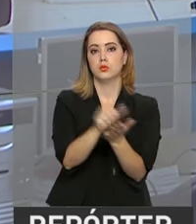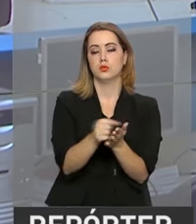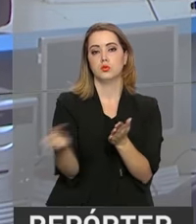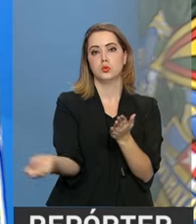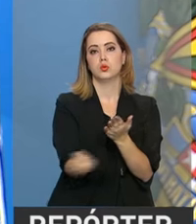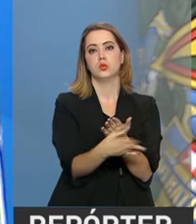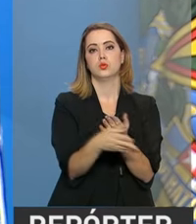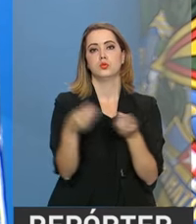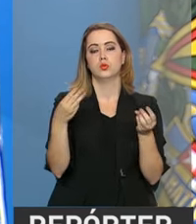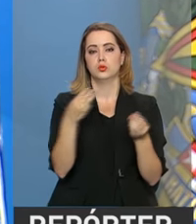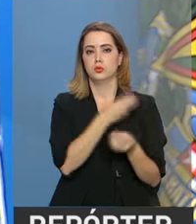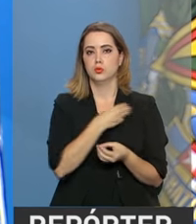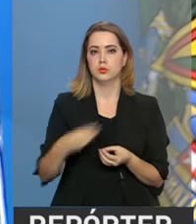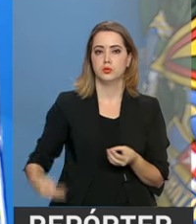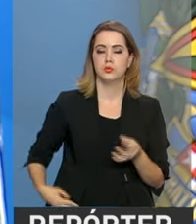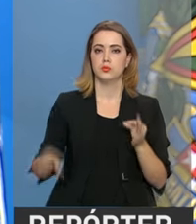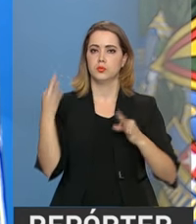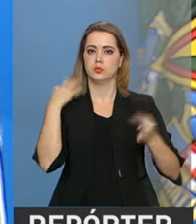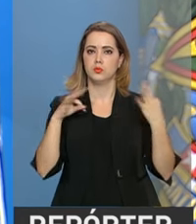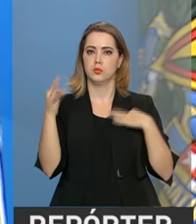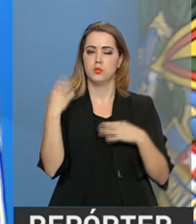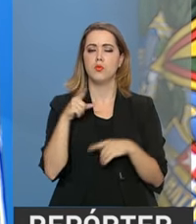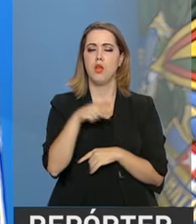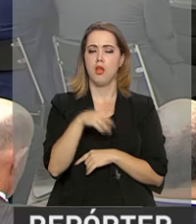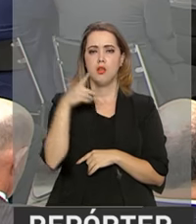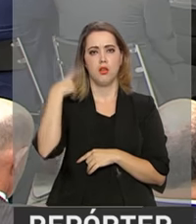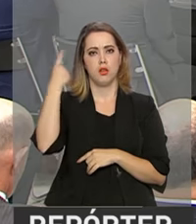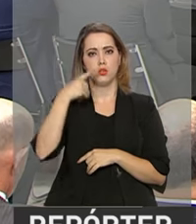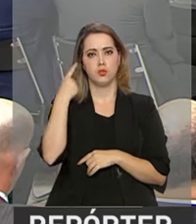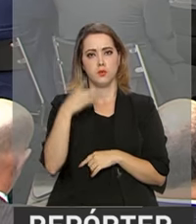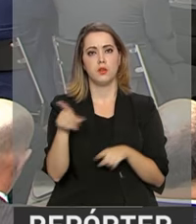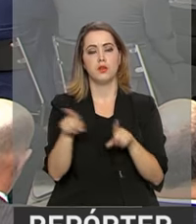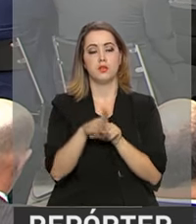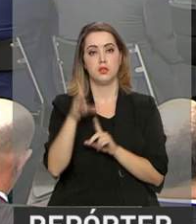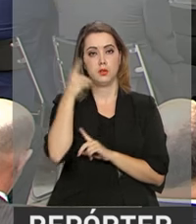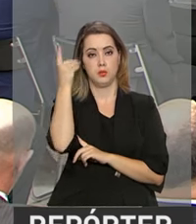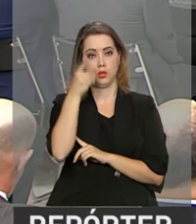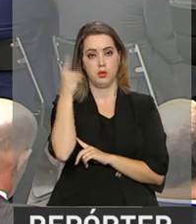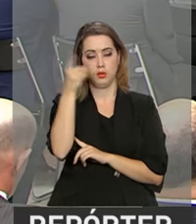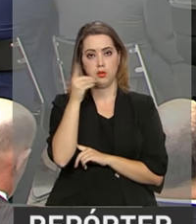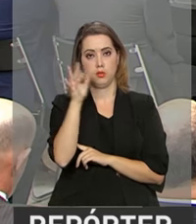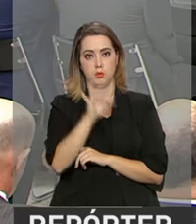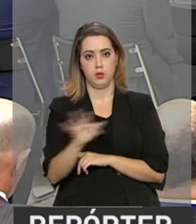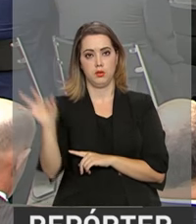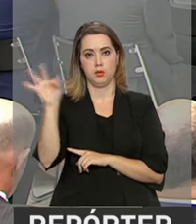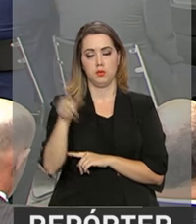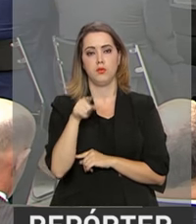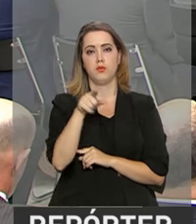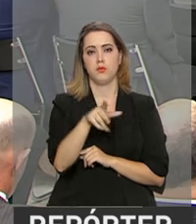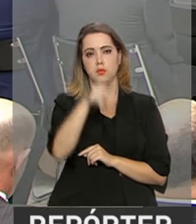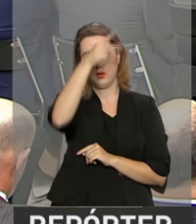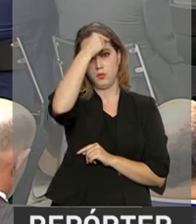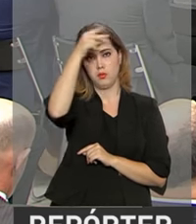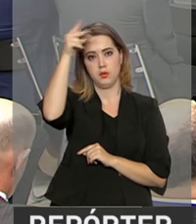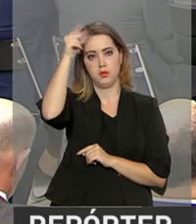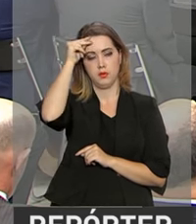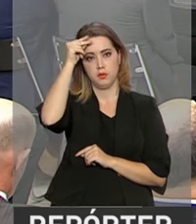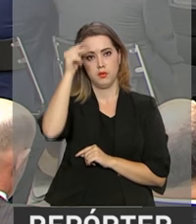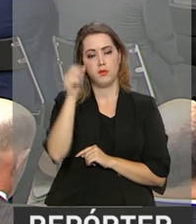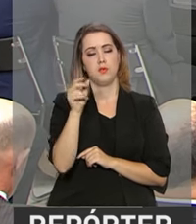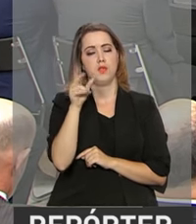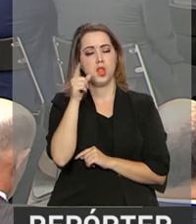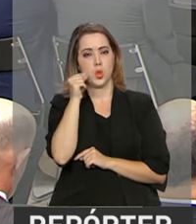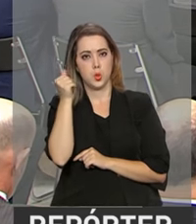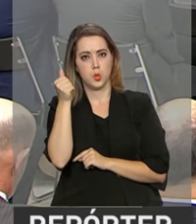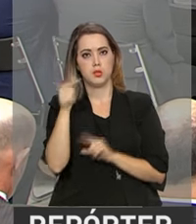do Turismo. Advogado e deputado federal em primeiro mandato, Marques Beltrão, foi prefeito de Coruripe, em Alagoas. Durante a posse,